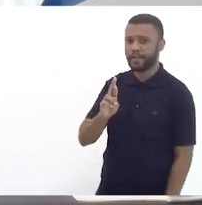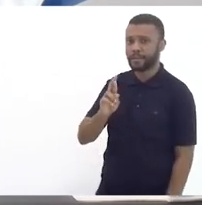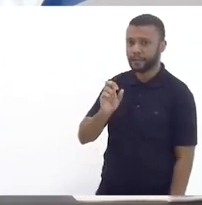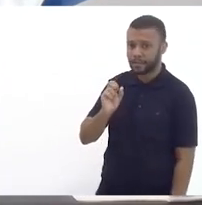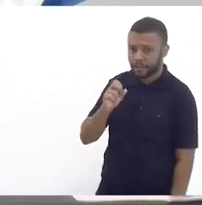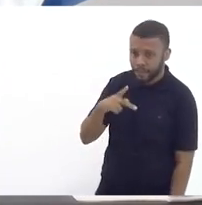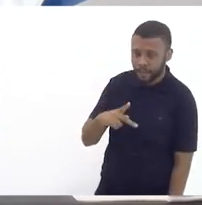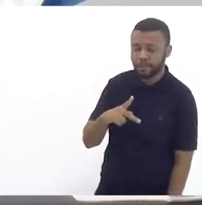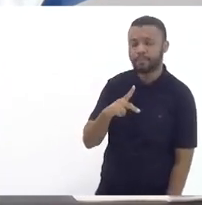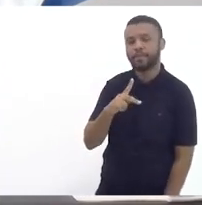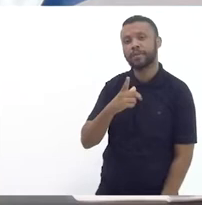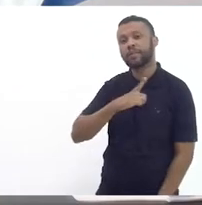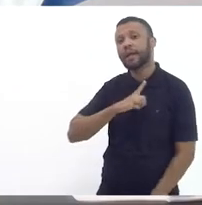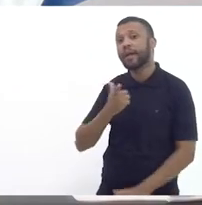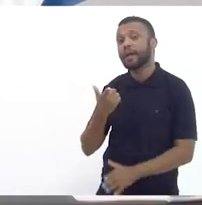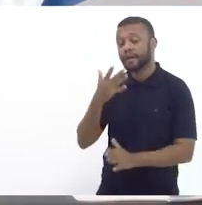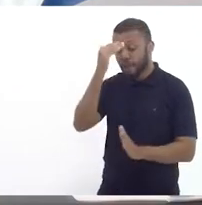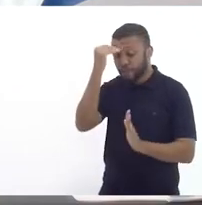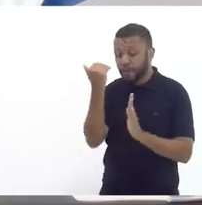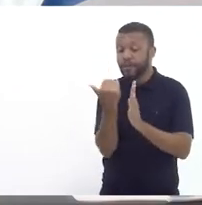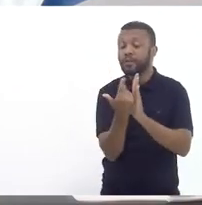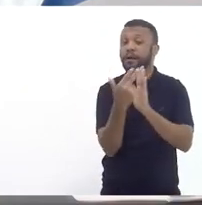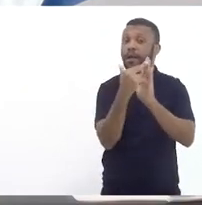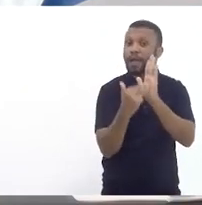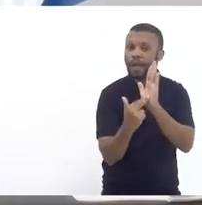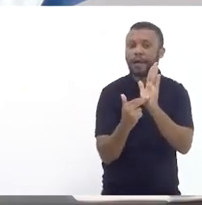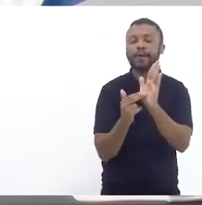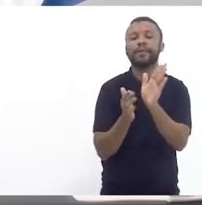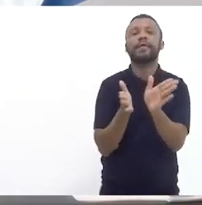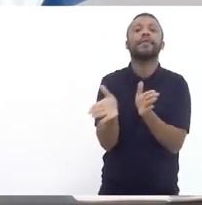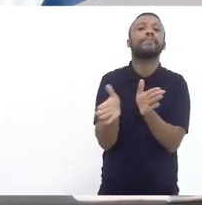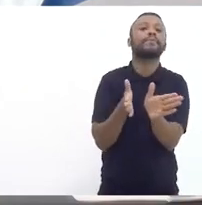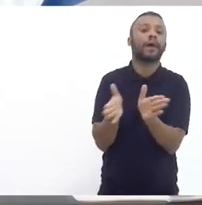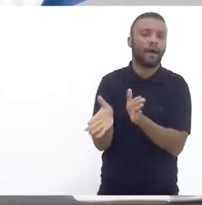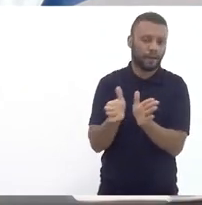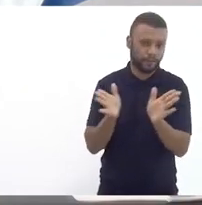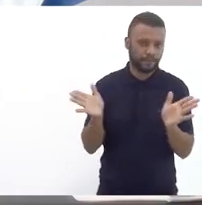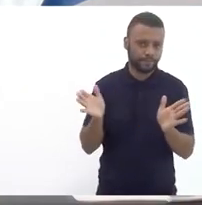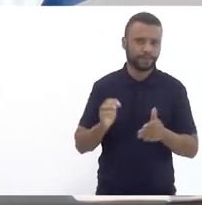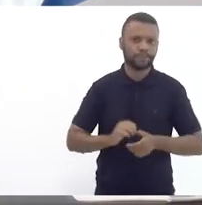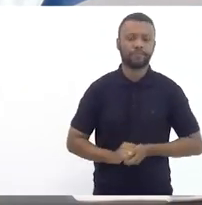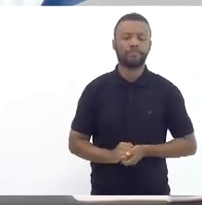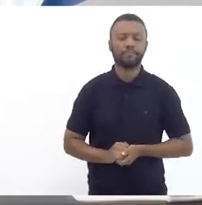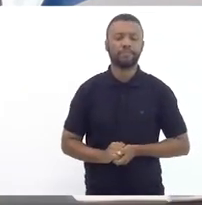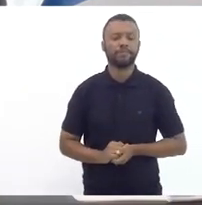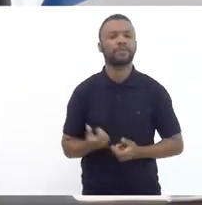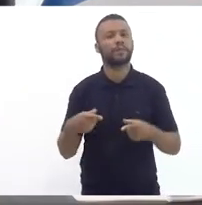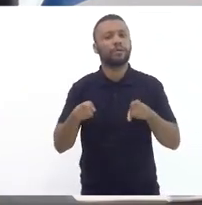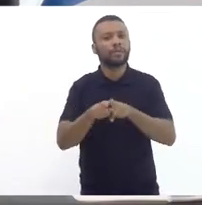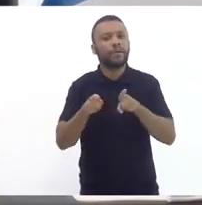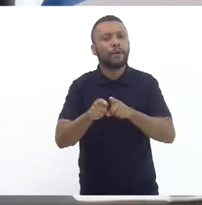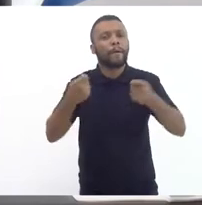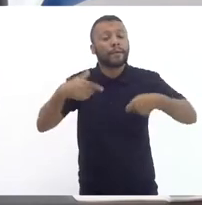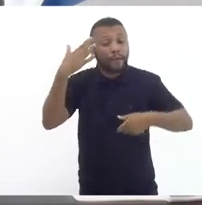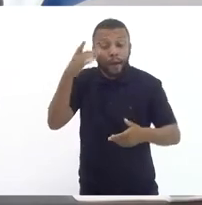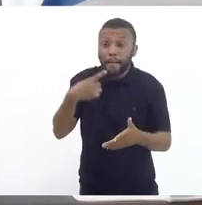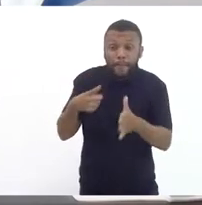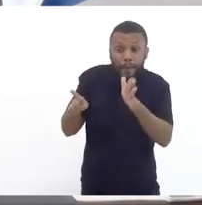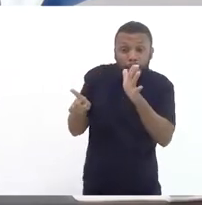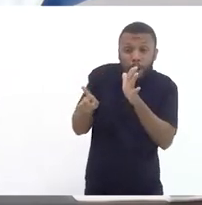acessibilidade está devidamente assegurado? Queria também saber, Estou fazendo aqui as minhas